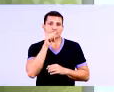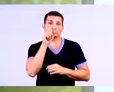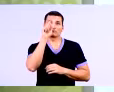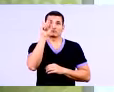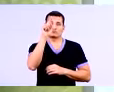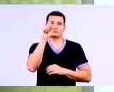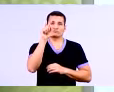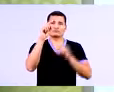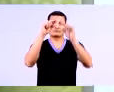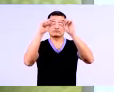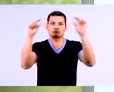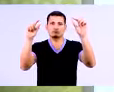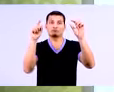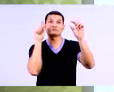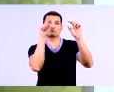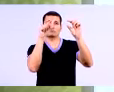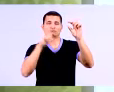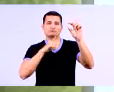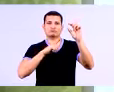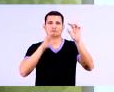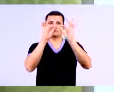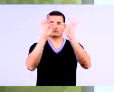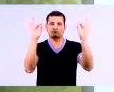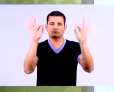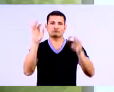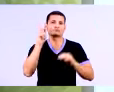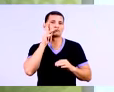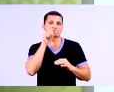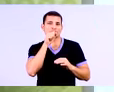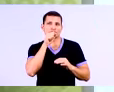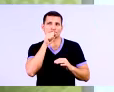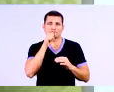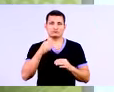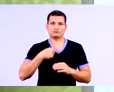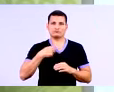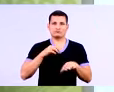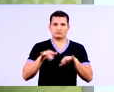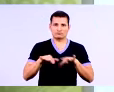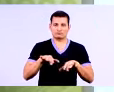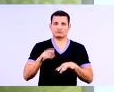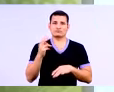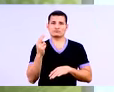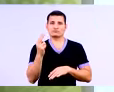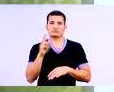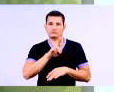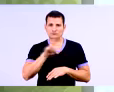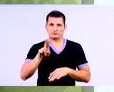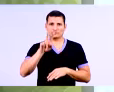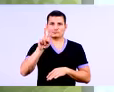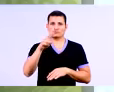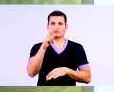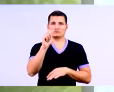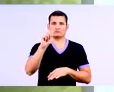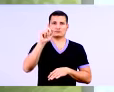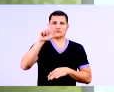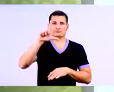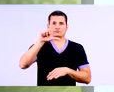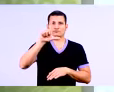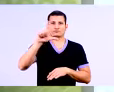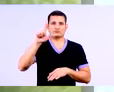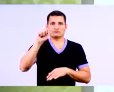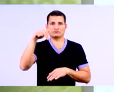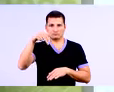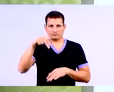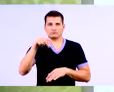estar lá, Porto Velho. Se eu digitar o nome Alan Machado, lá na URL vai estar escrito